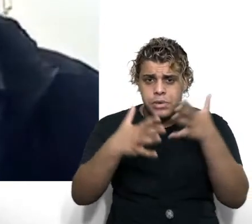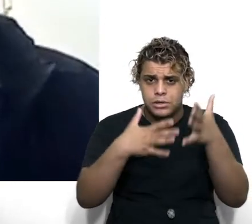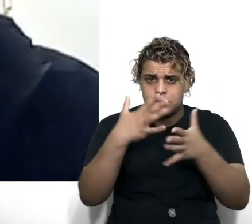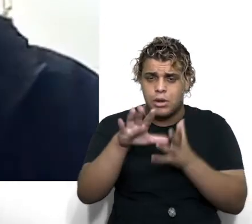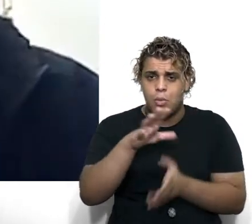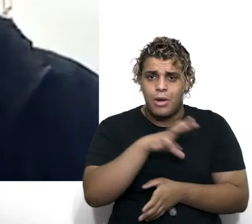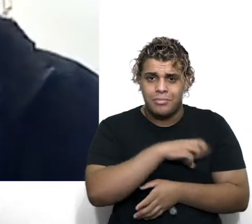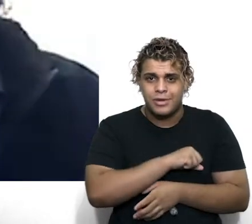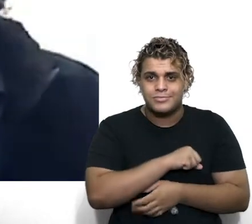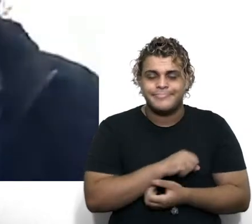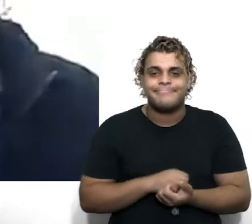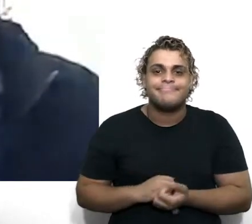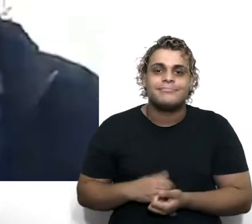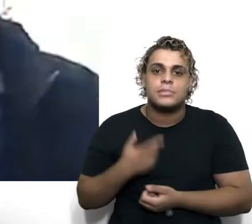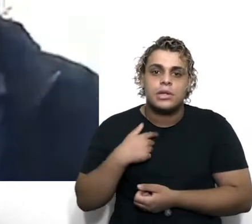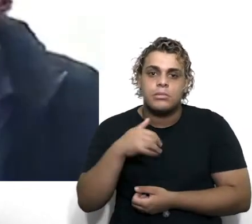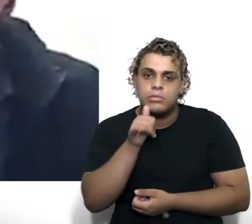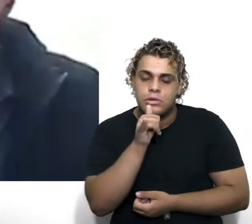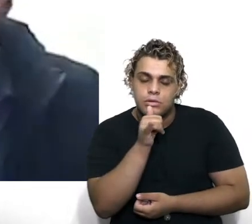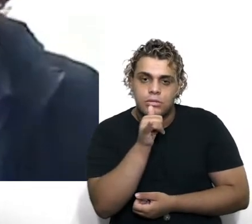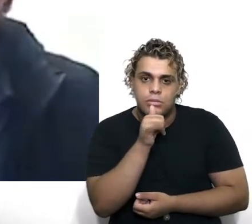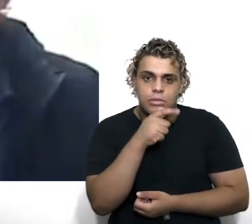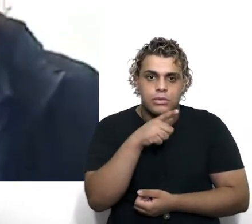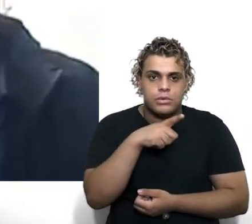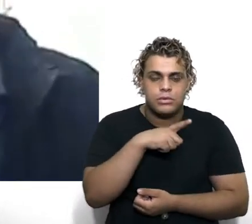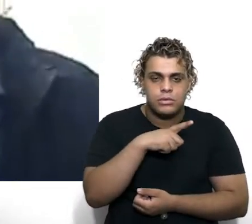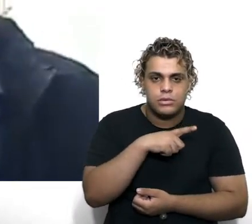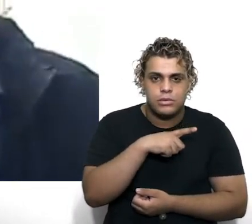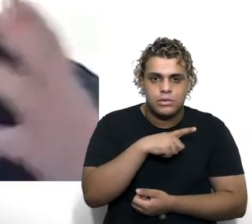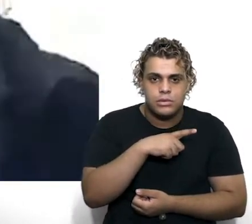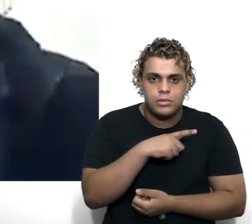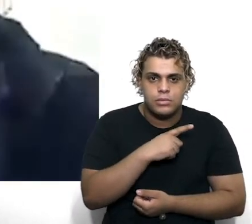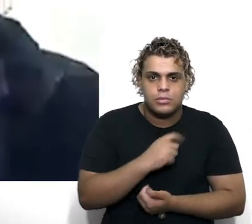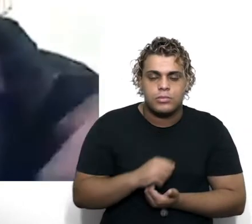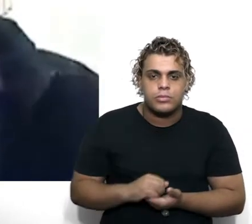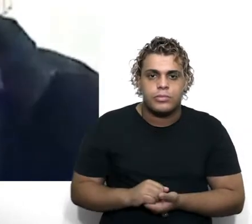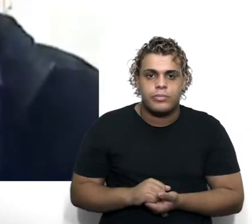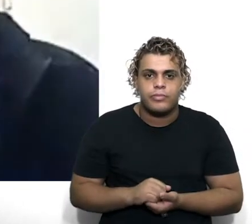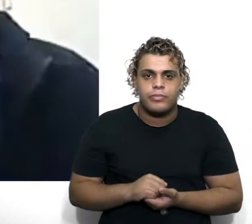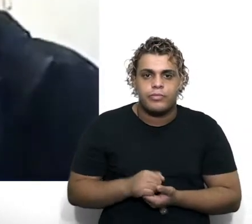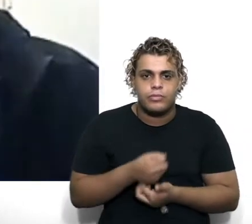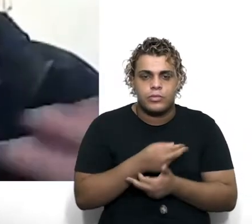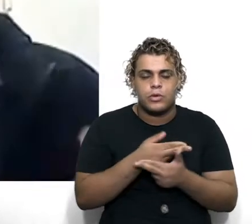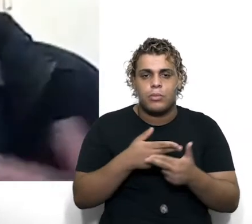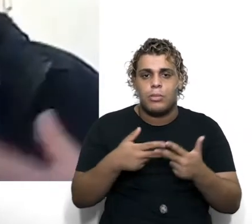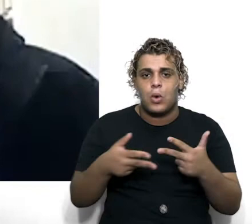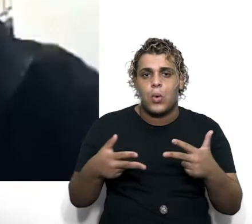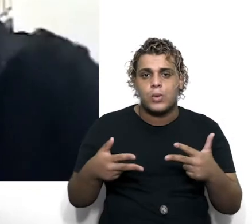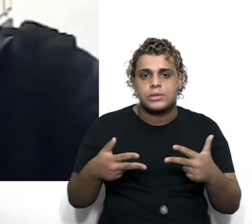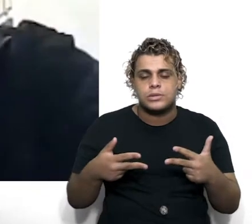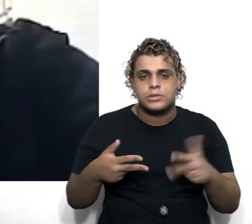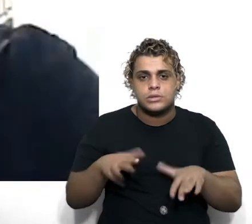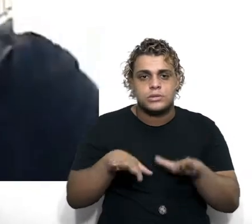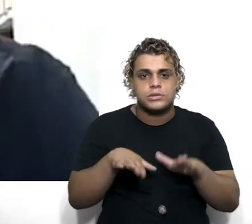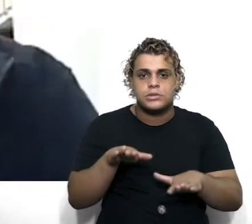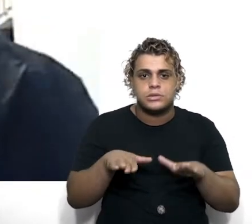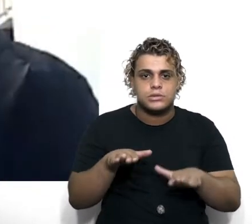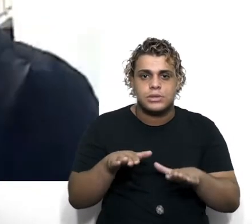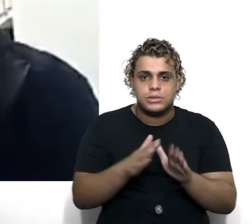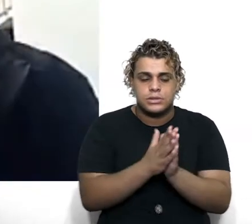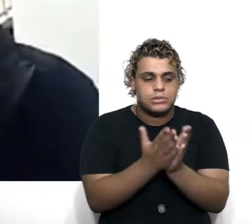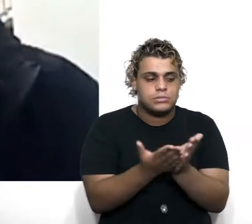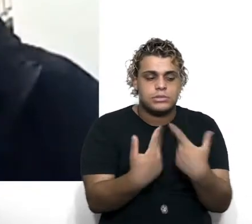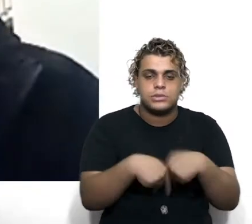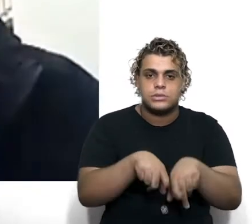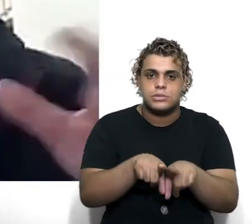eu, por exemplo, devo ter aqui muito próximo do Lusíadas, que é uma coisa que muitas vezes, tenho aqui a Bíblia também,